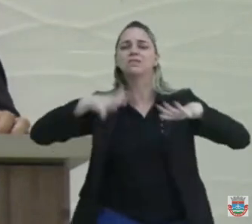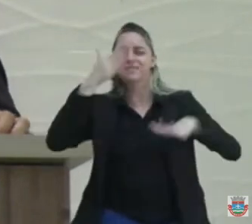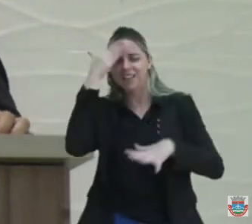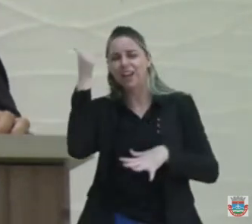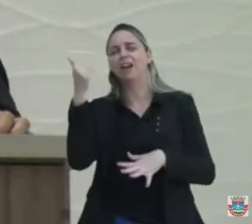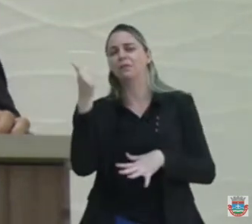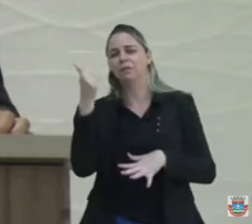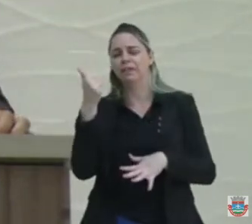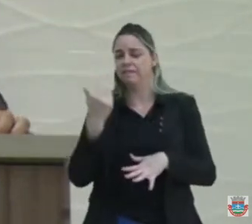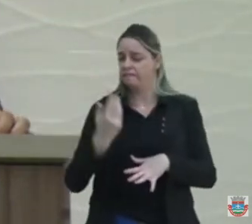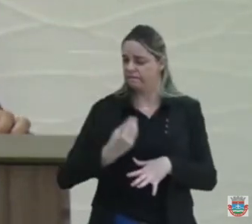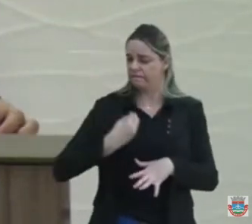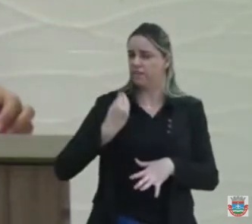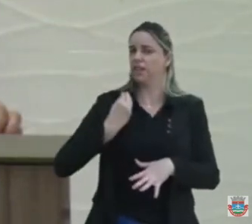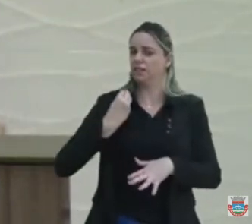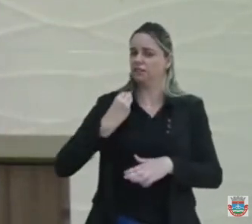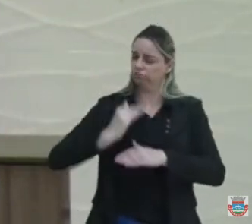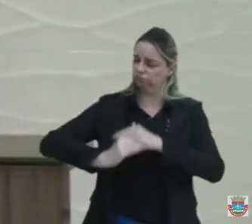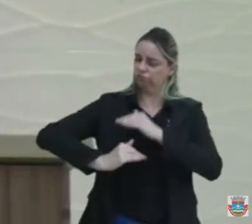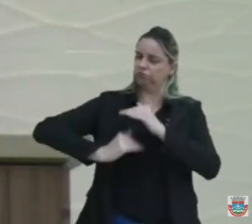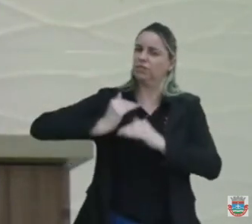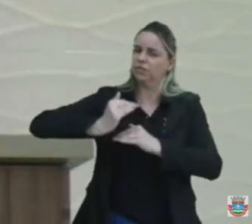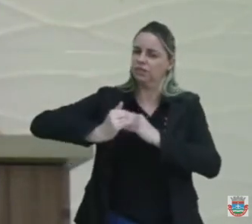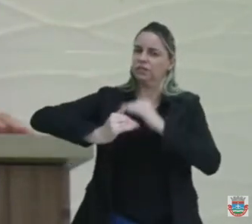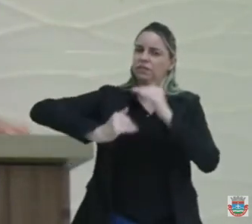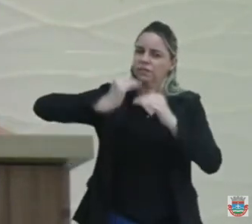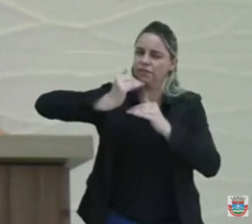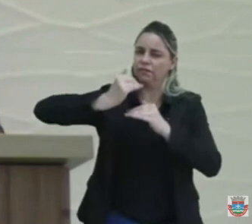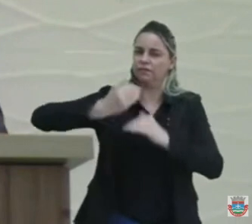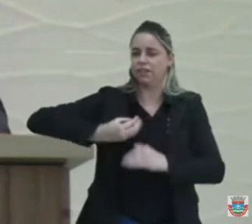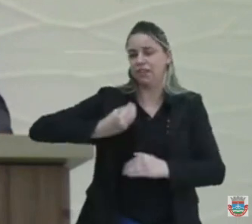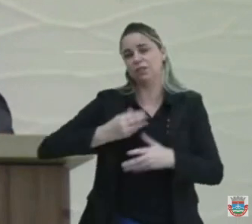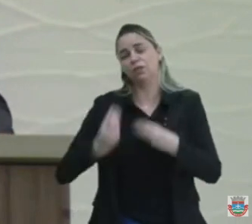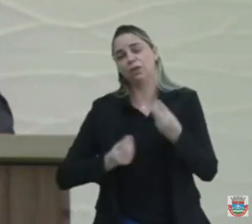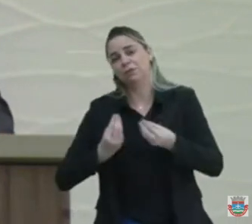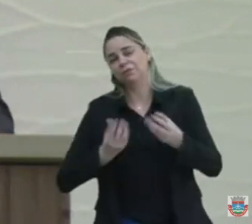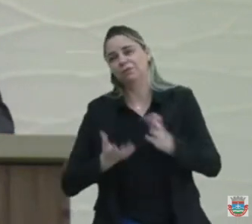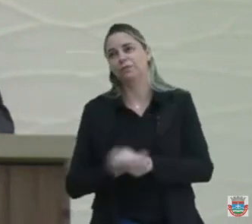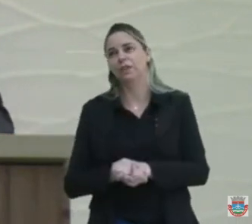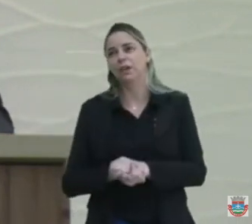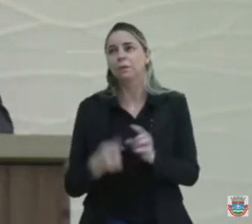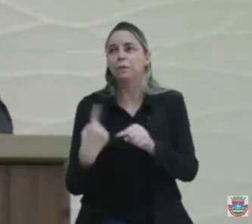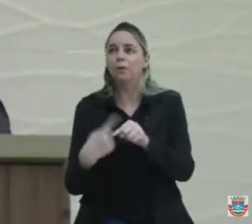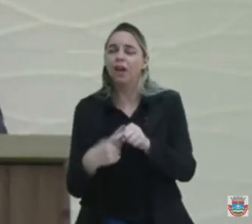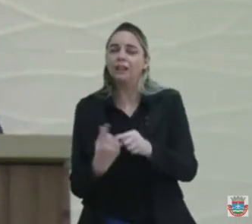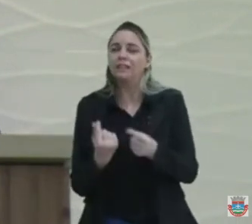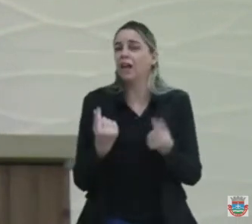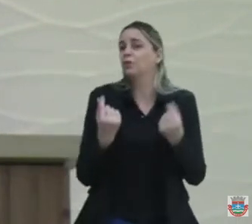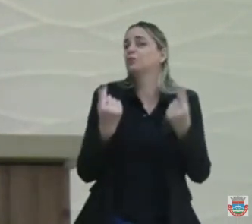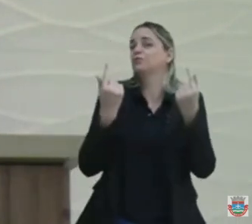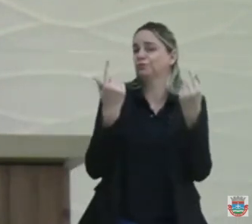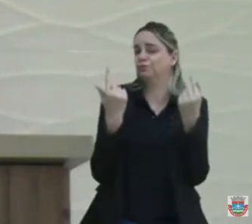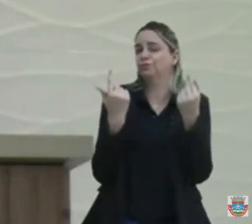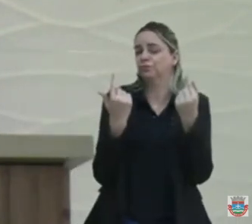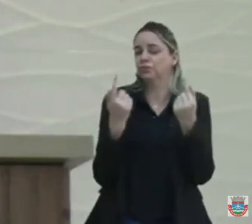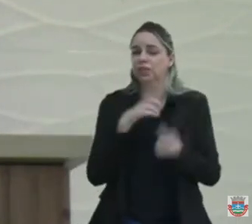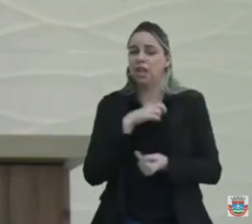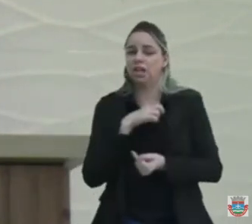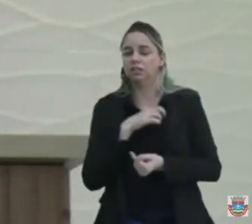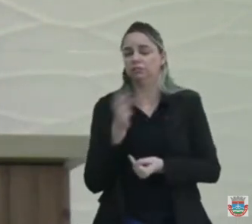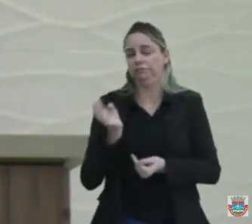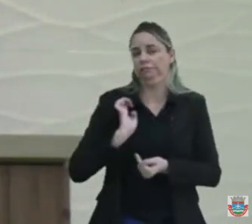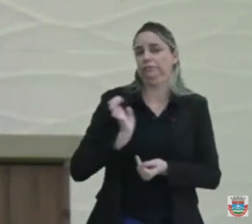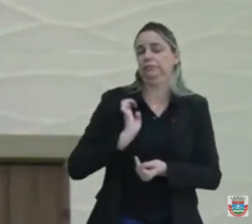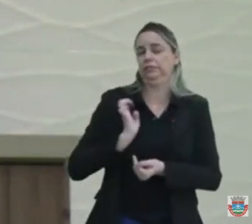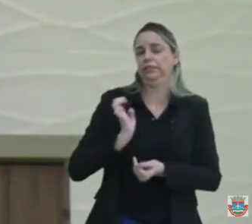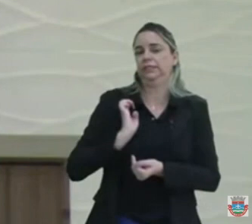sobrevida política da ex-prefeita em São Bento é simplesmente pela condição financeira que eles têm,